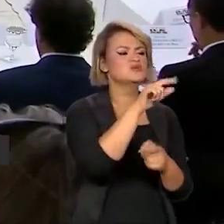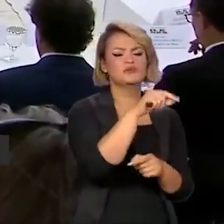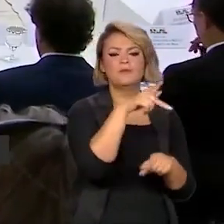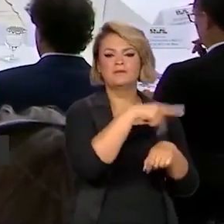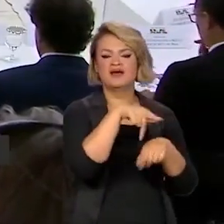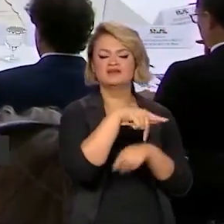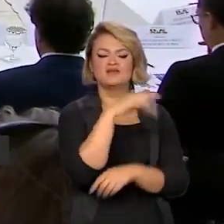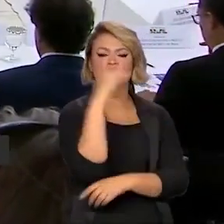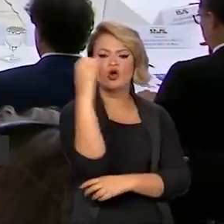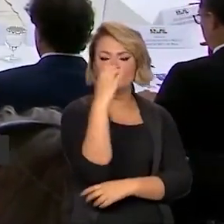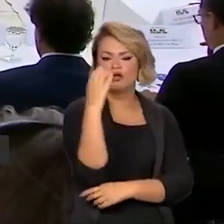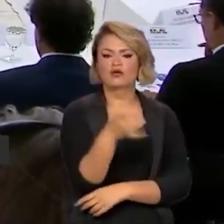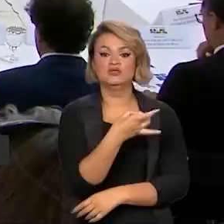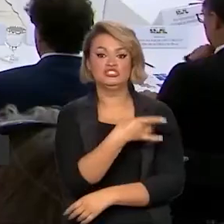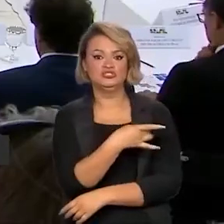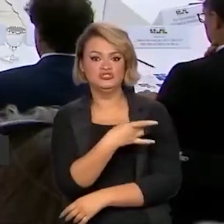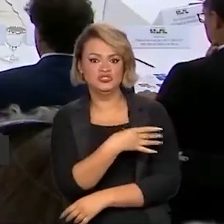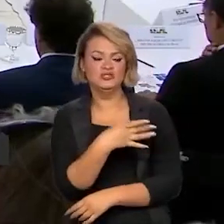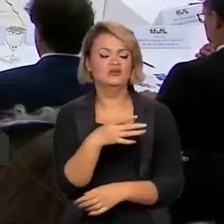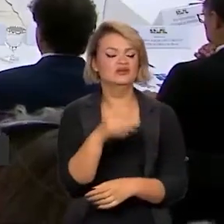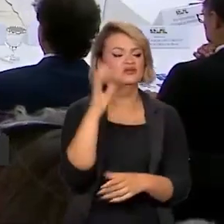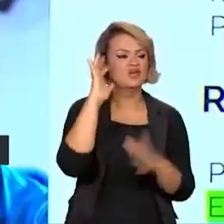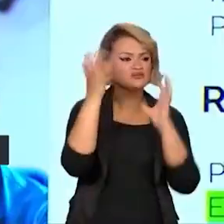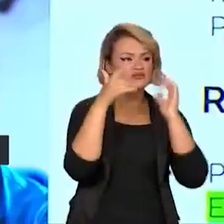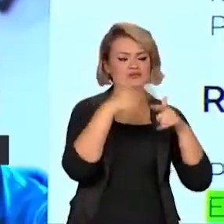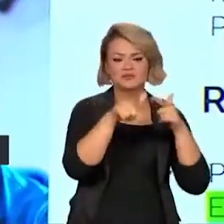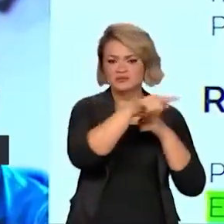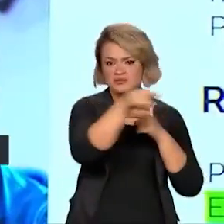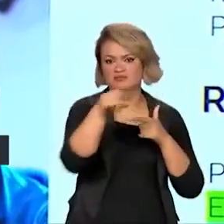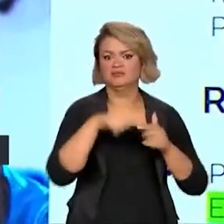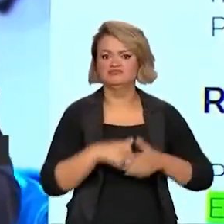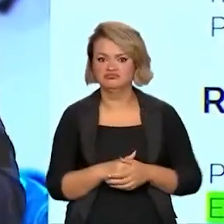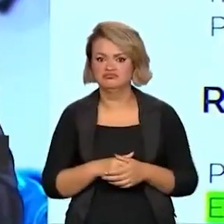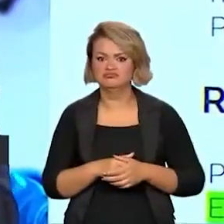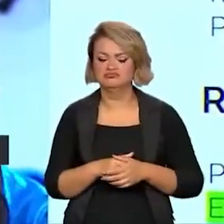Chile, em outros países, em relação a esse enfrentamento à questão da violência aqui nas escolas.